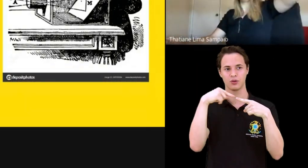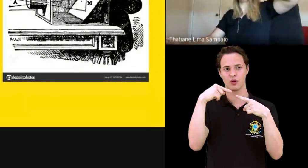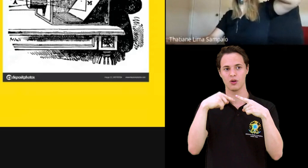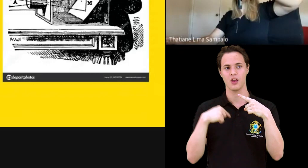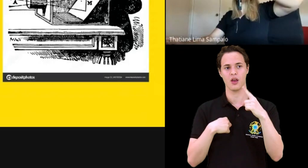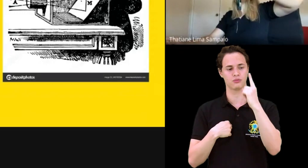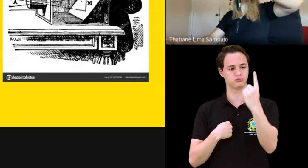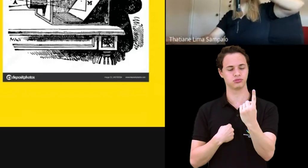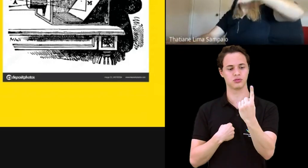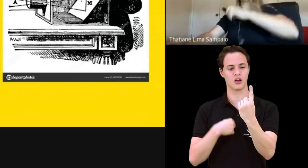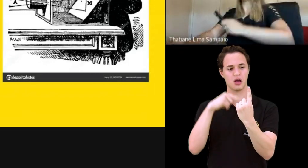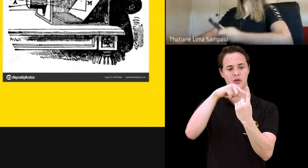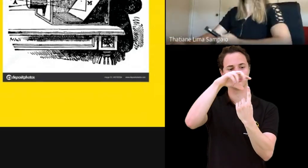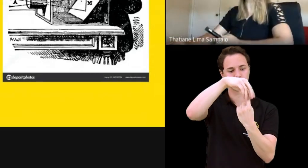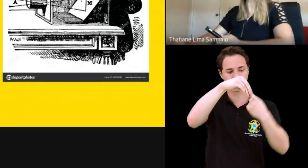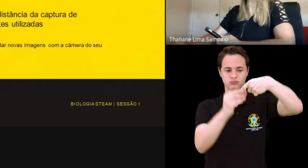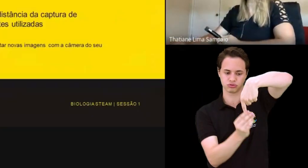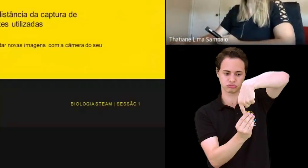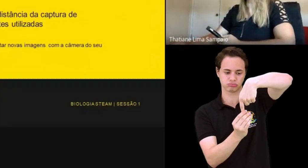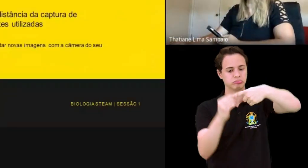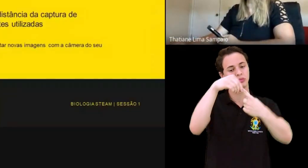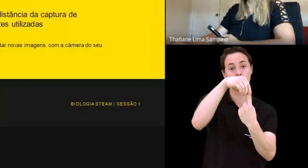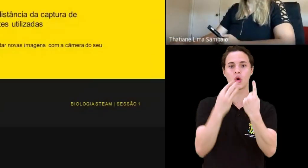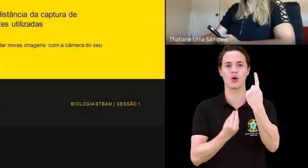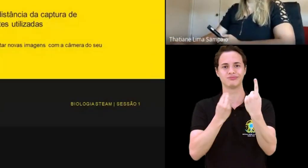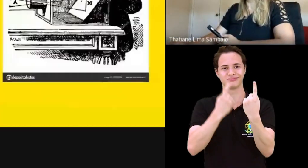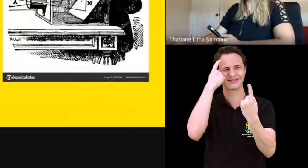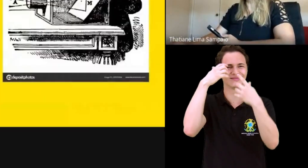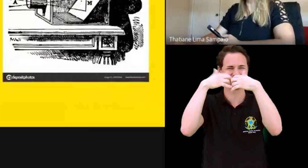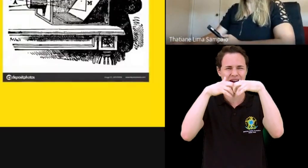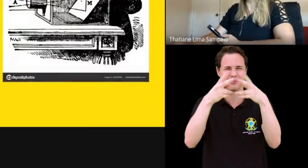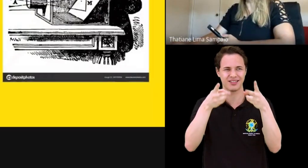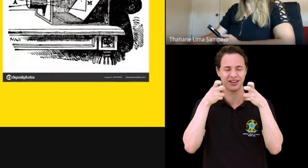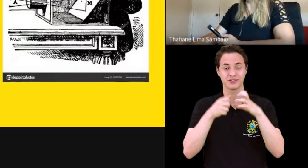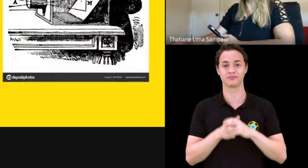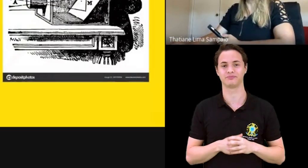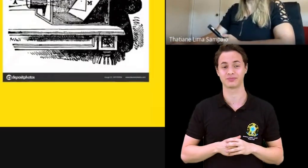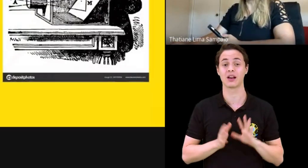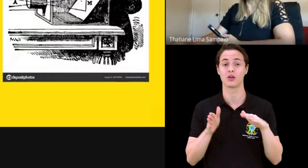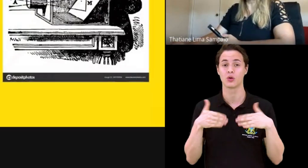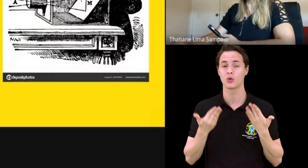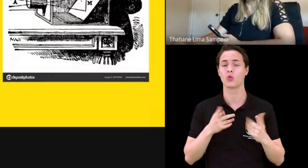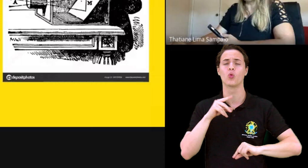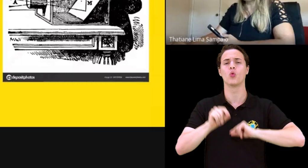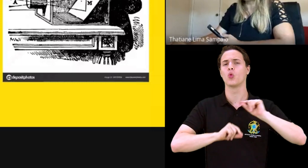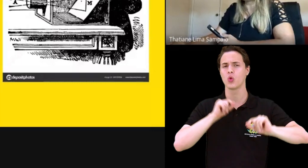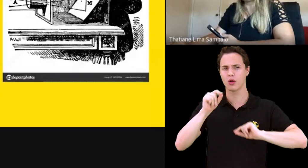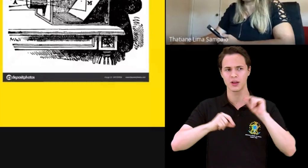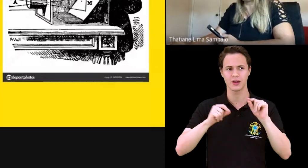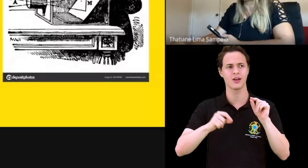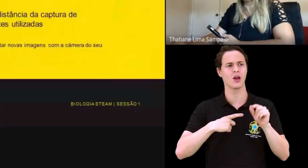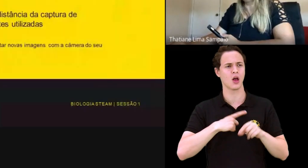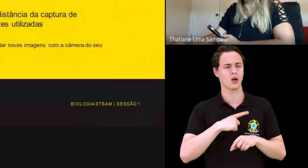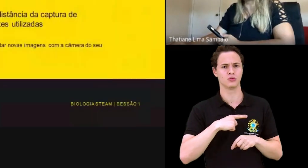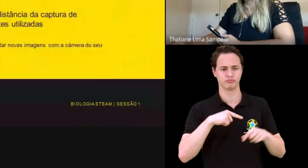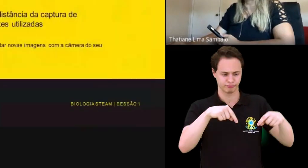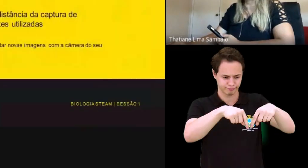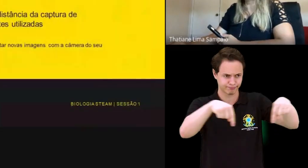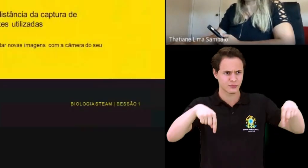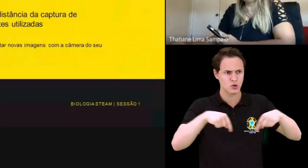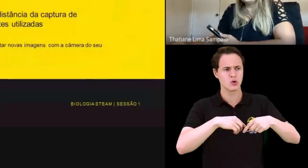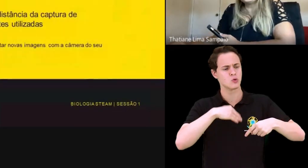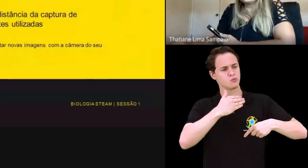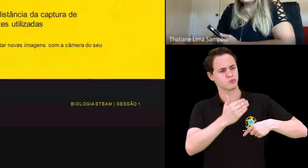real, e não o oposto. Então, nesse sentido, a partir dessas primeiras câmeras escuras,